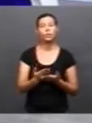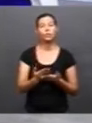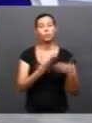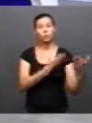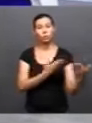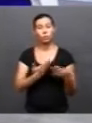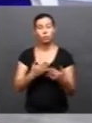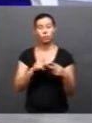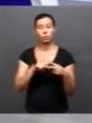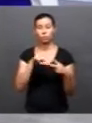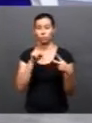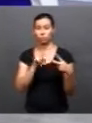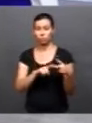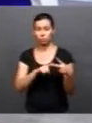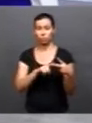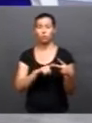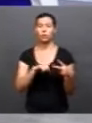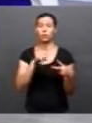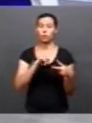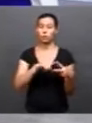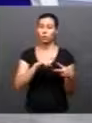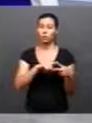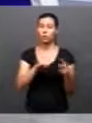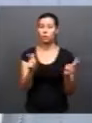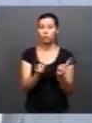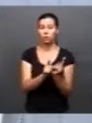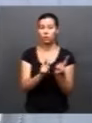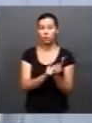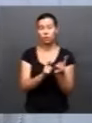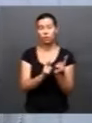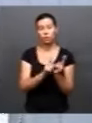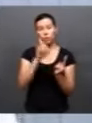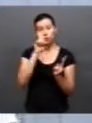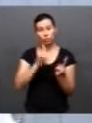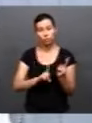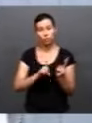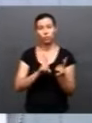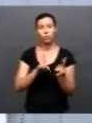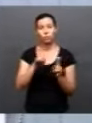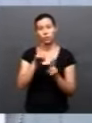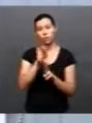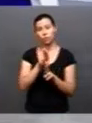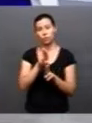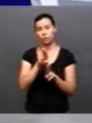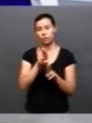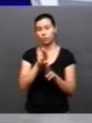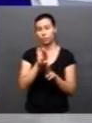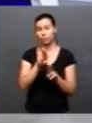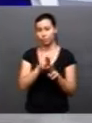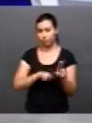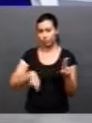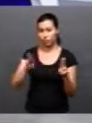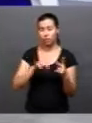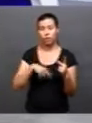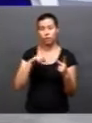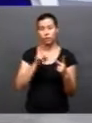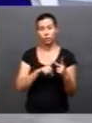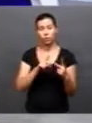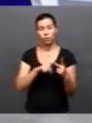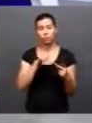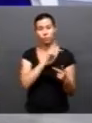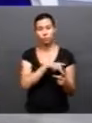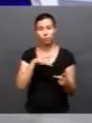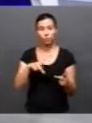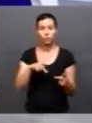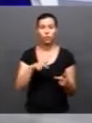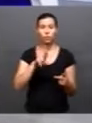nossa bancada a jornalista Renata Neiva, diretora de comunicação aqui da Universidade, e a professora da Universidade Federal da